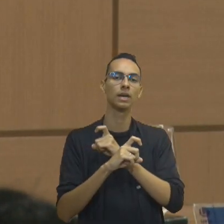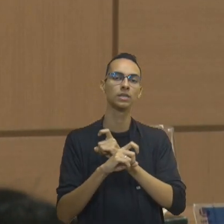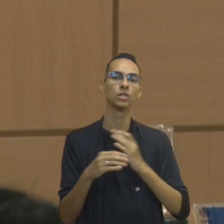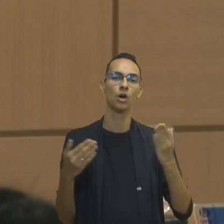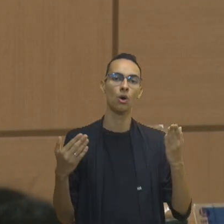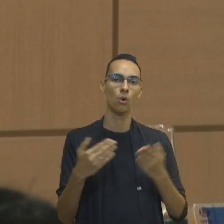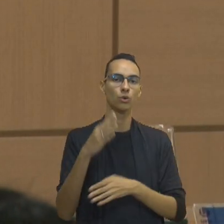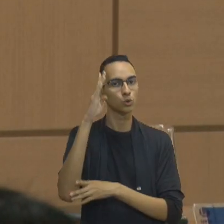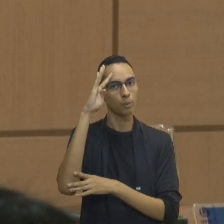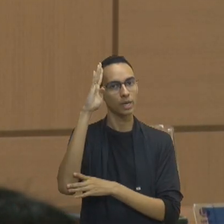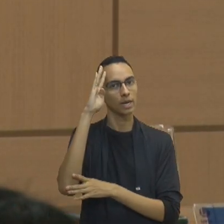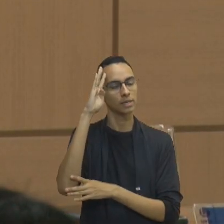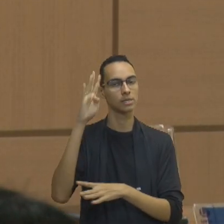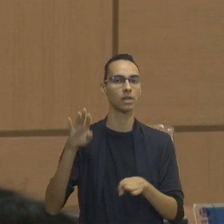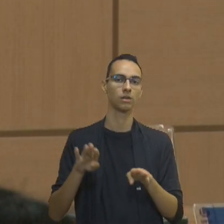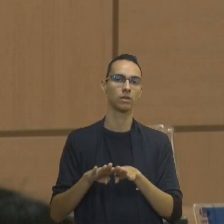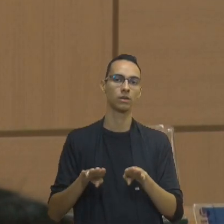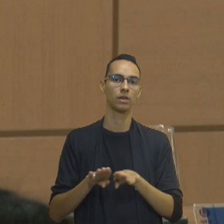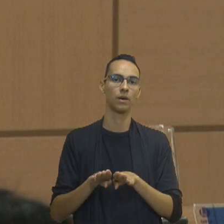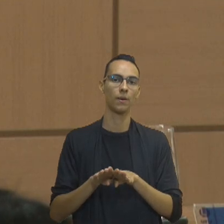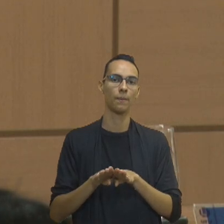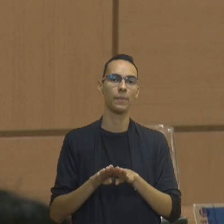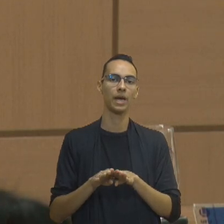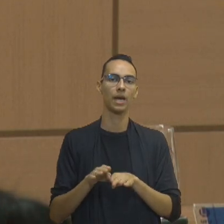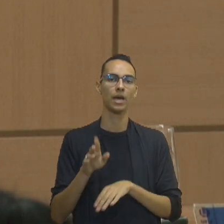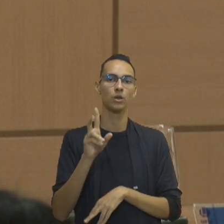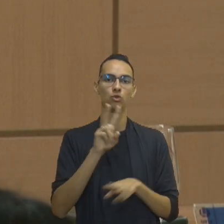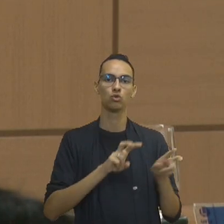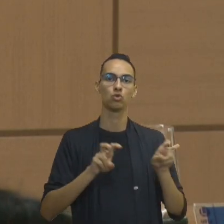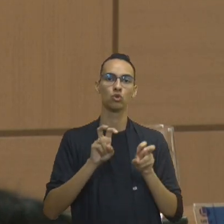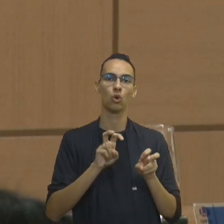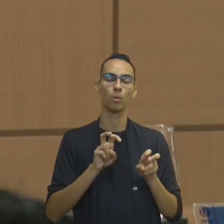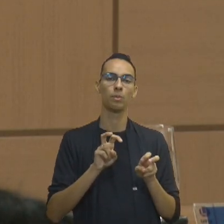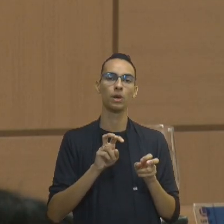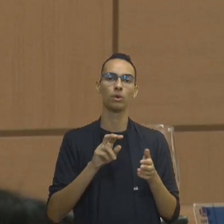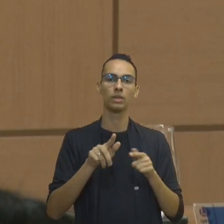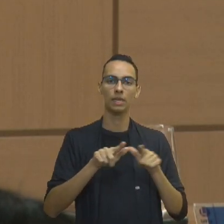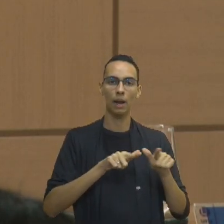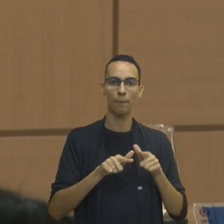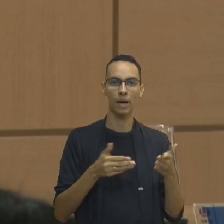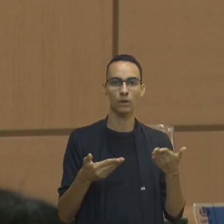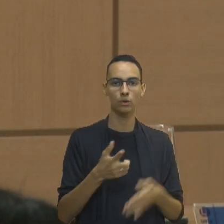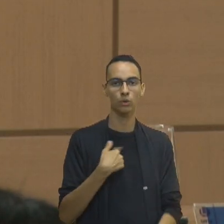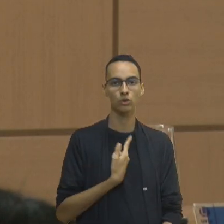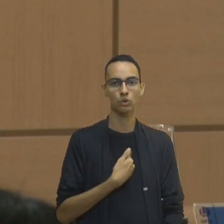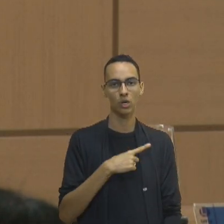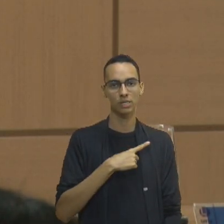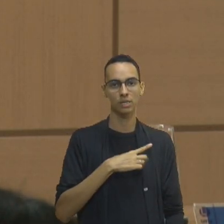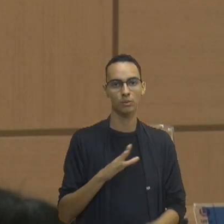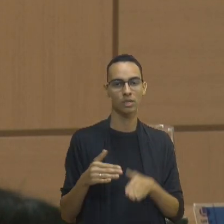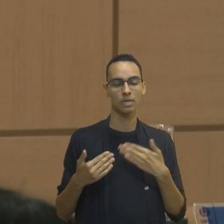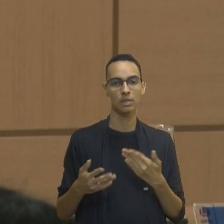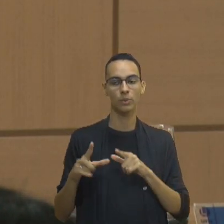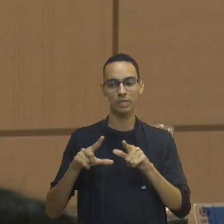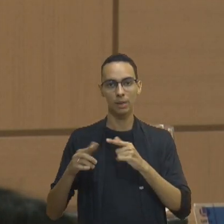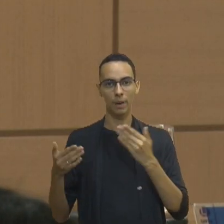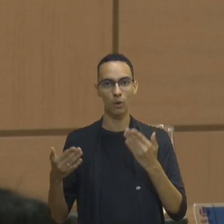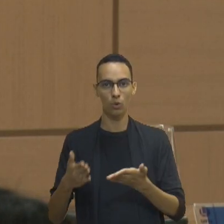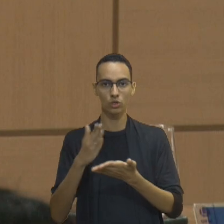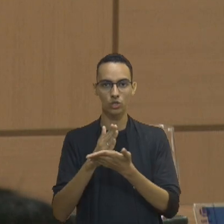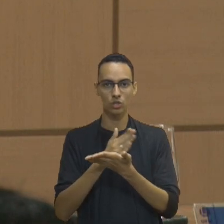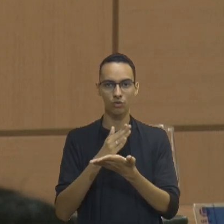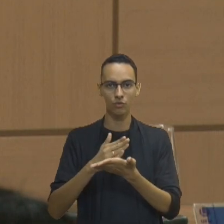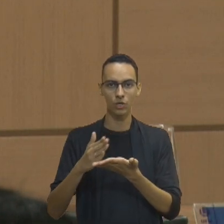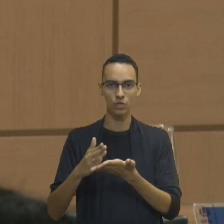na supressão de alguns postos de trabalho terceirizados que hoje a gente tem. Então, essa tarefa hoje ela está dividida com as unidades